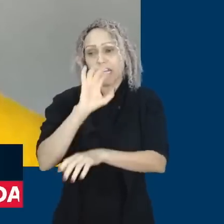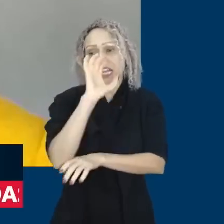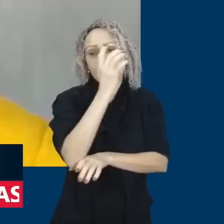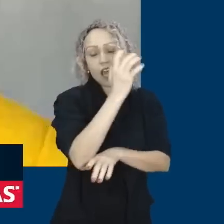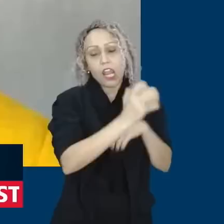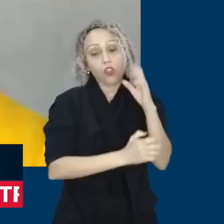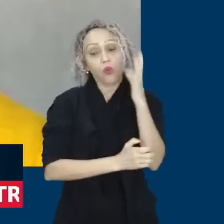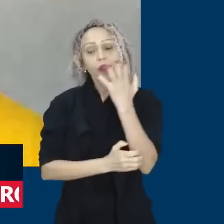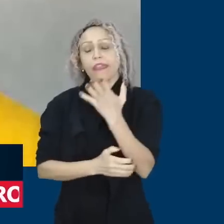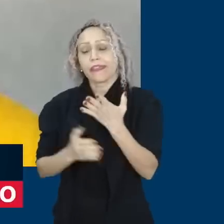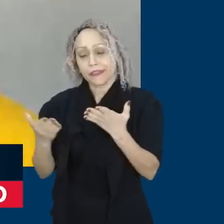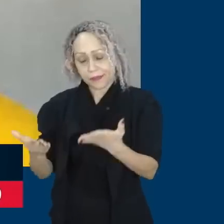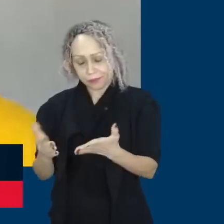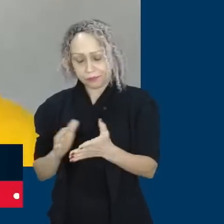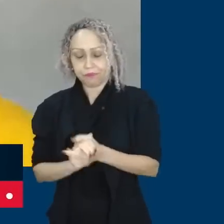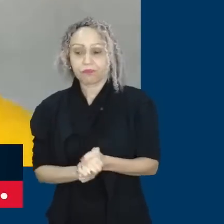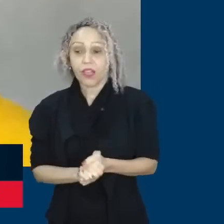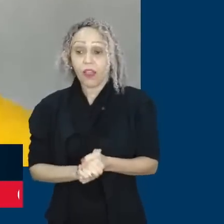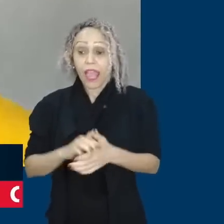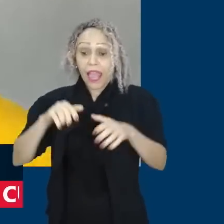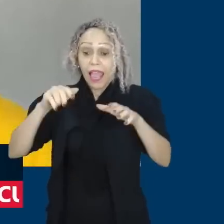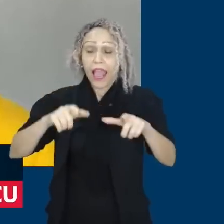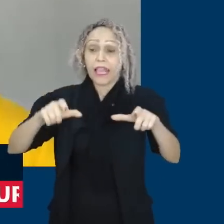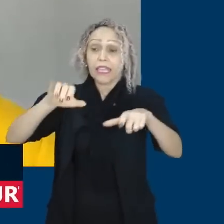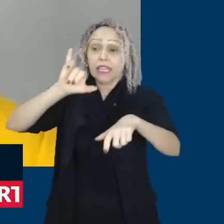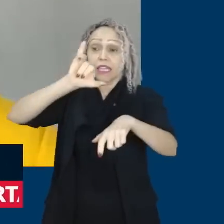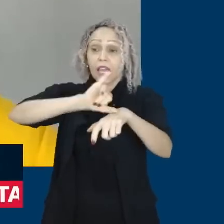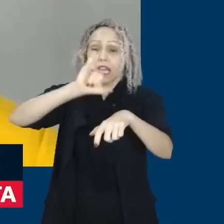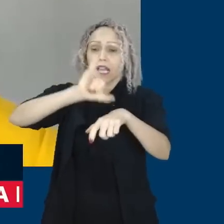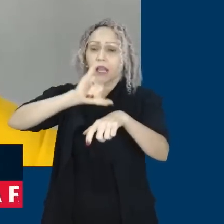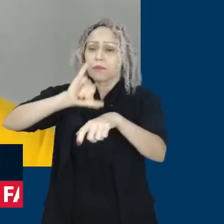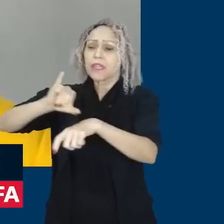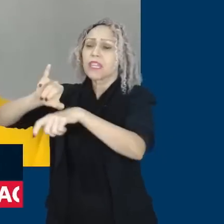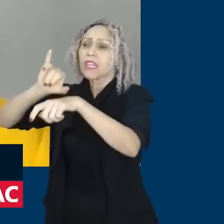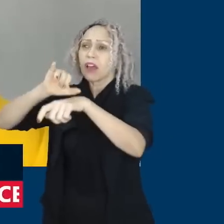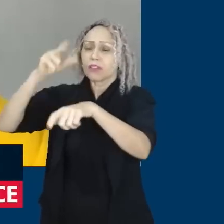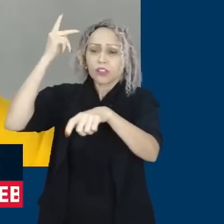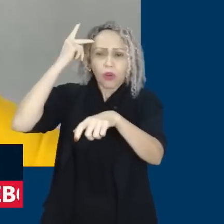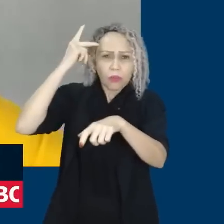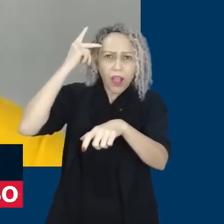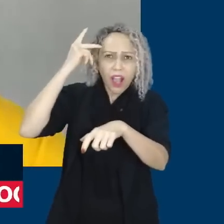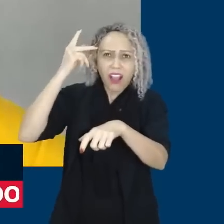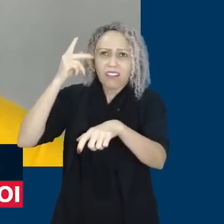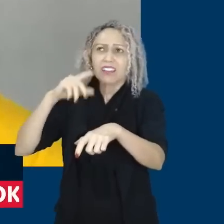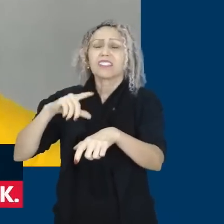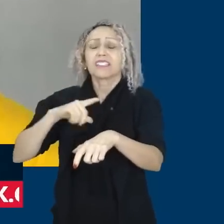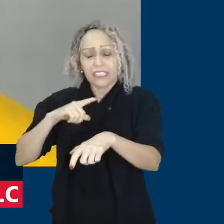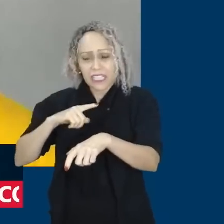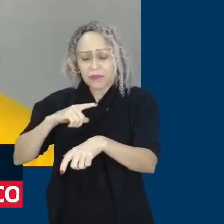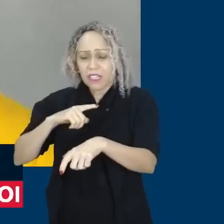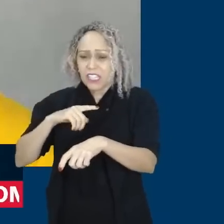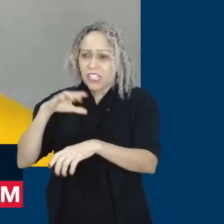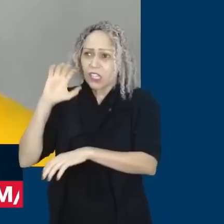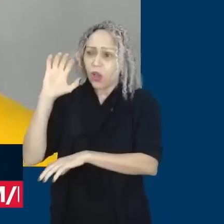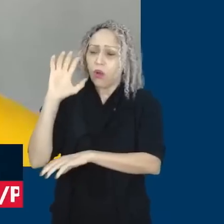capital, a gente tem poucos lugares ainda de arborização, de verde, de Mata Atlântica, que a gente tem que cuidar.